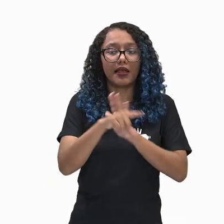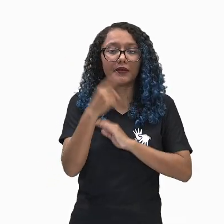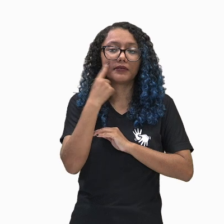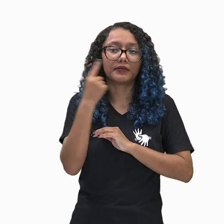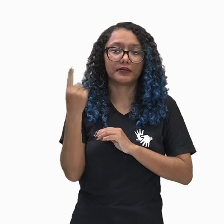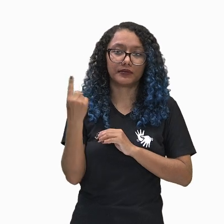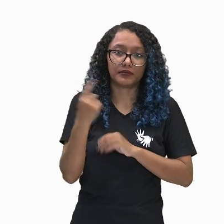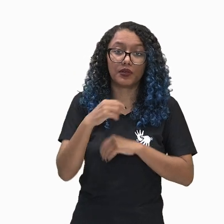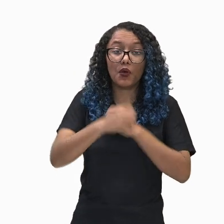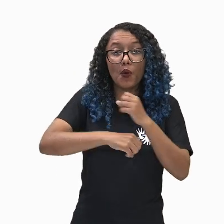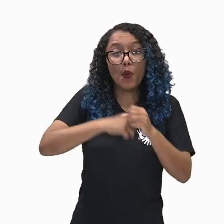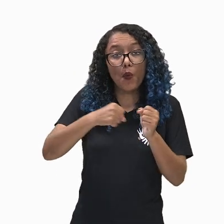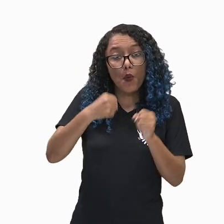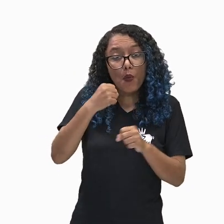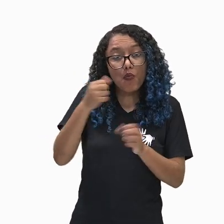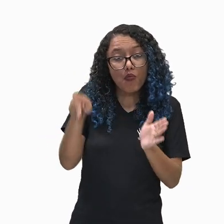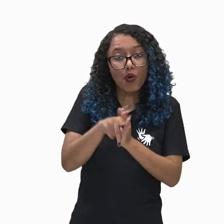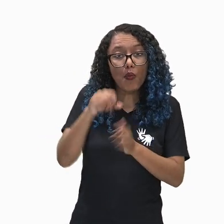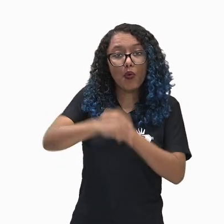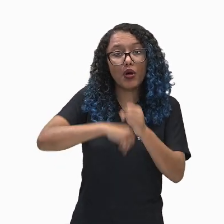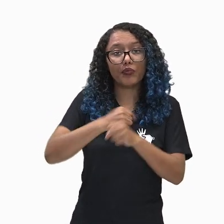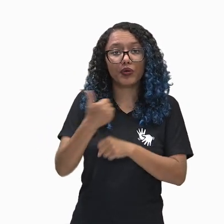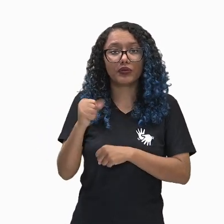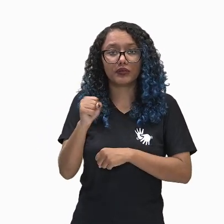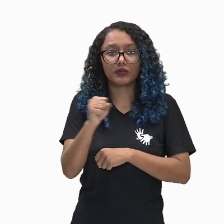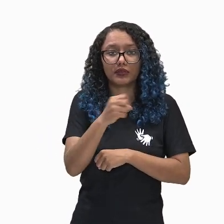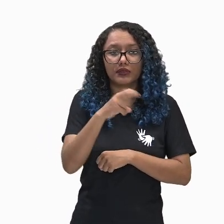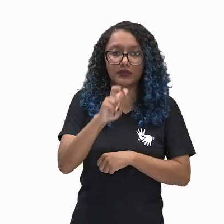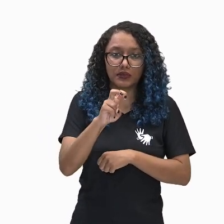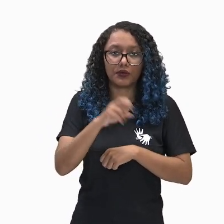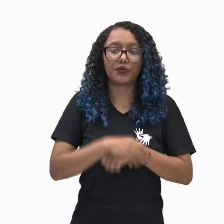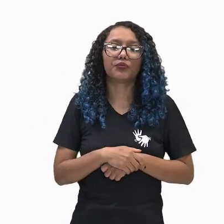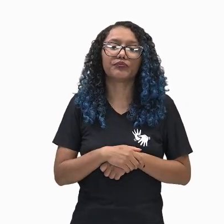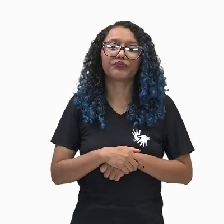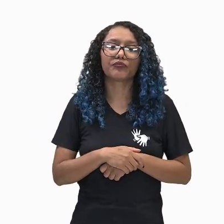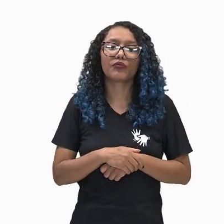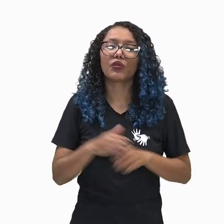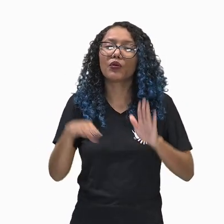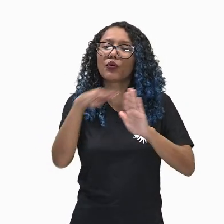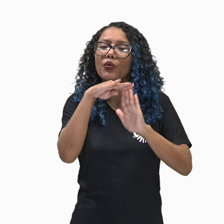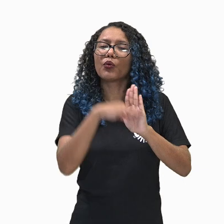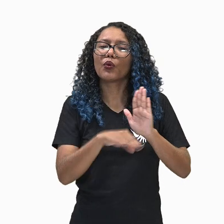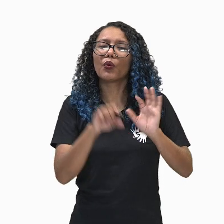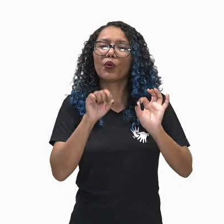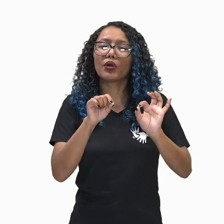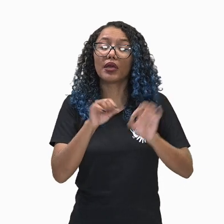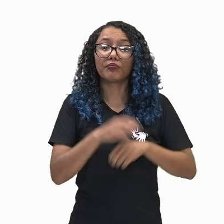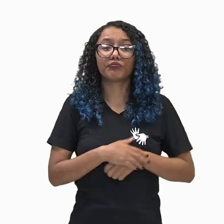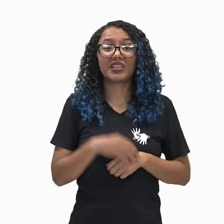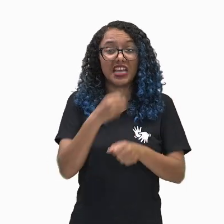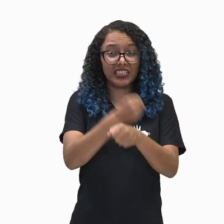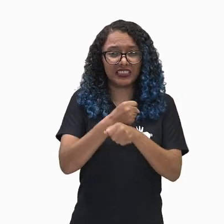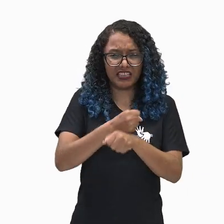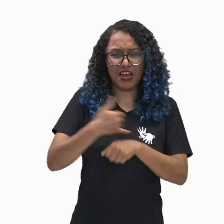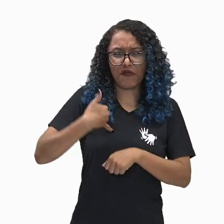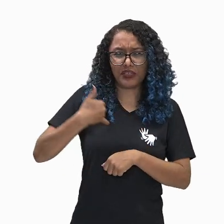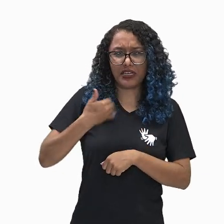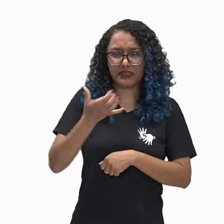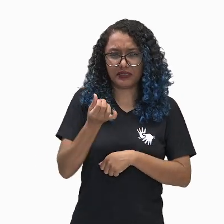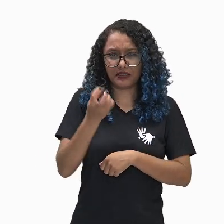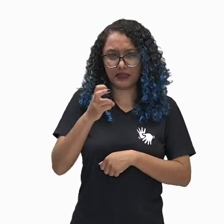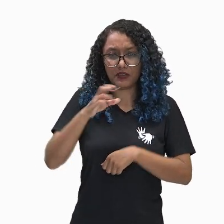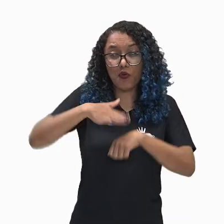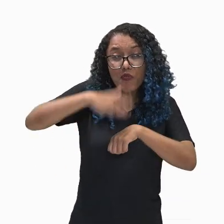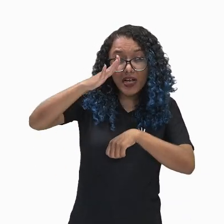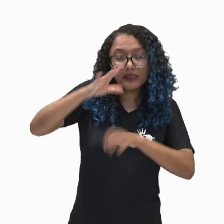então de 1885, tá? Ela declara livre os escravos com mais de 65